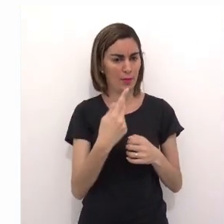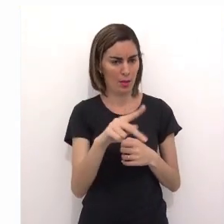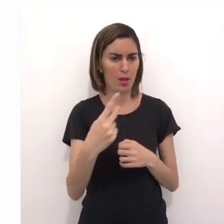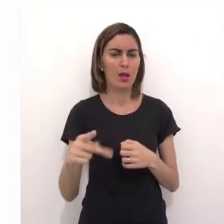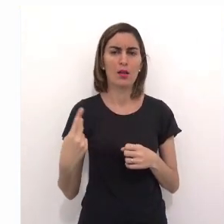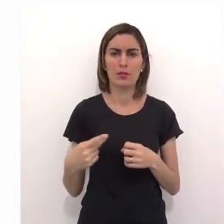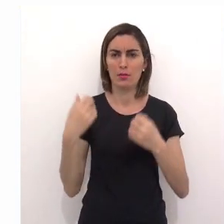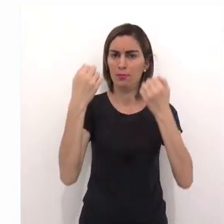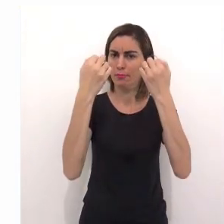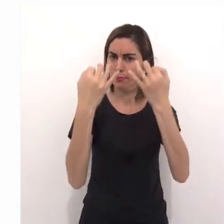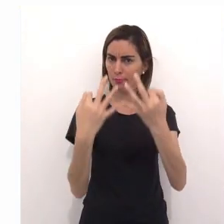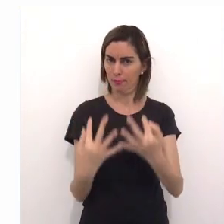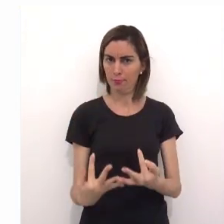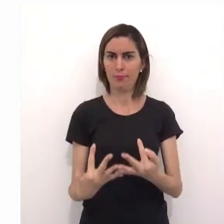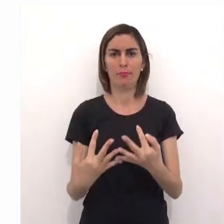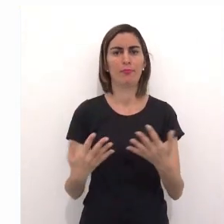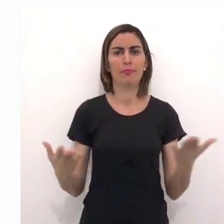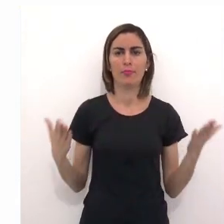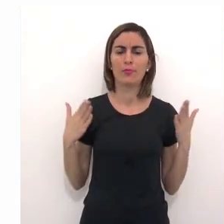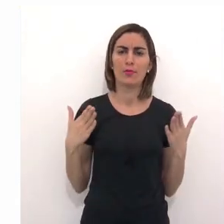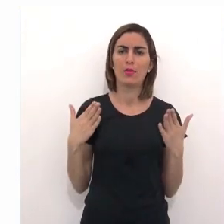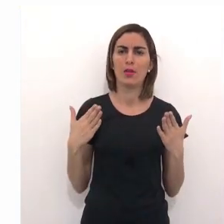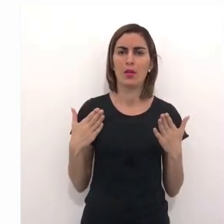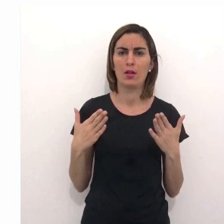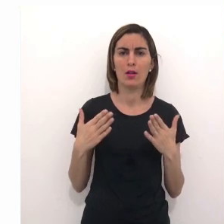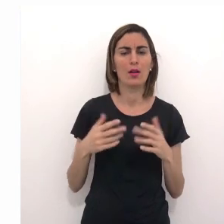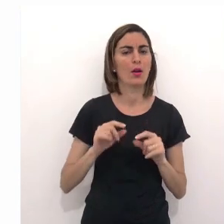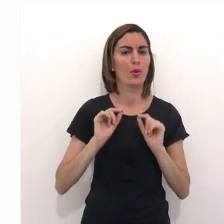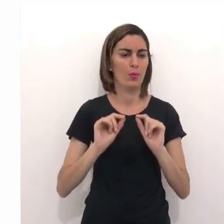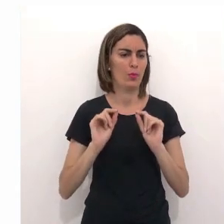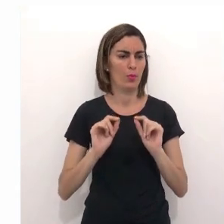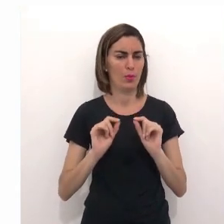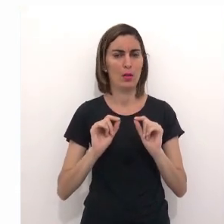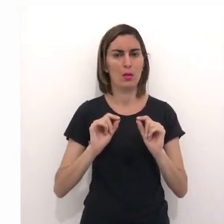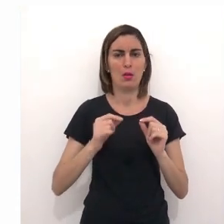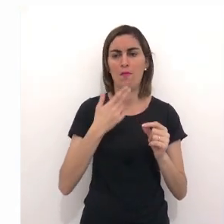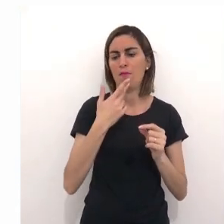descrições estavam presentes pela santidade.